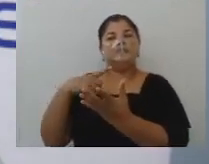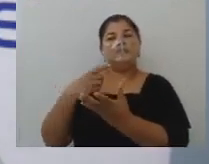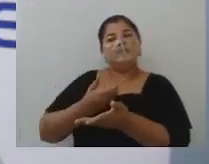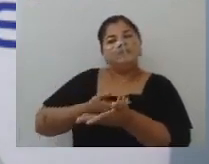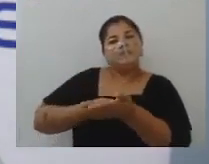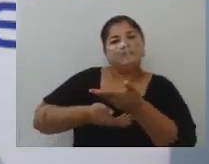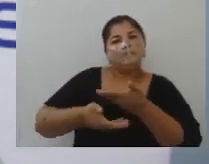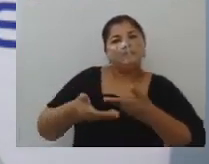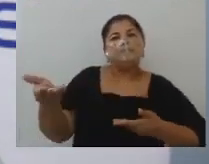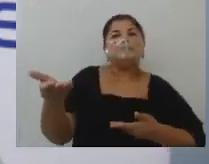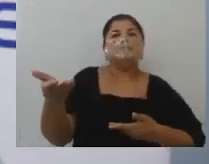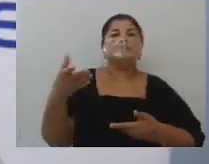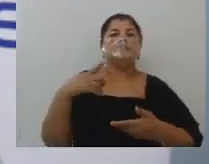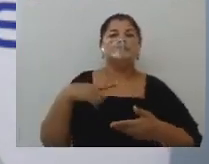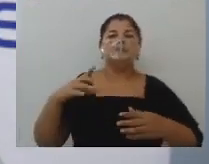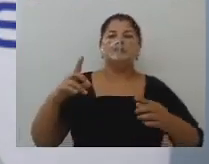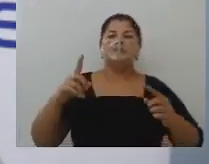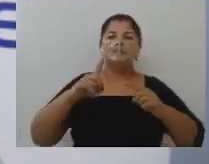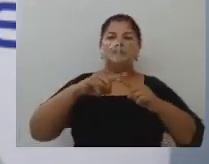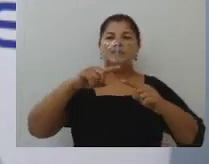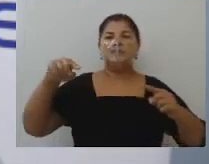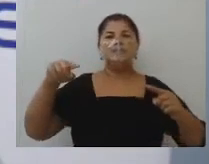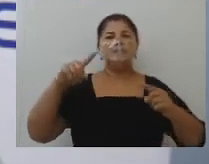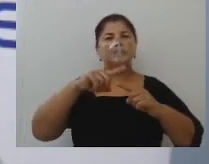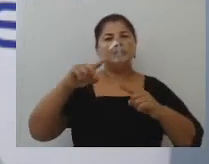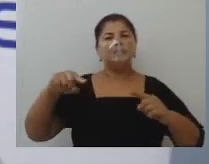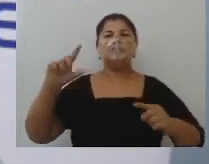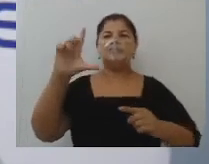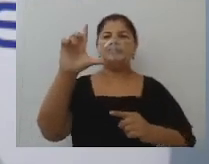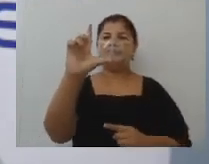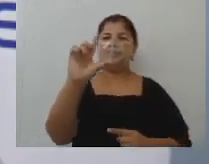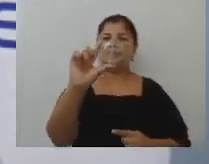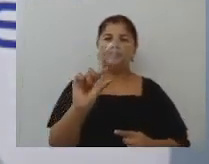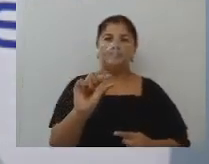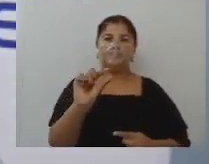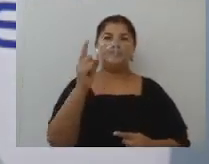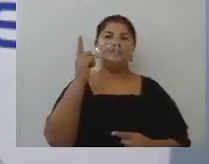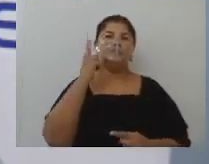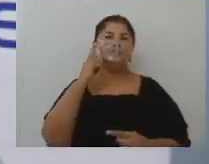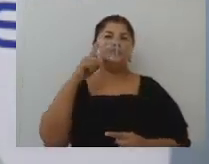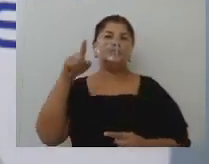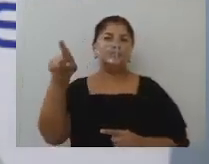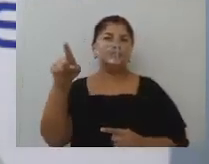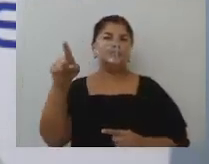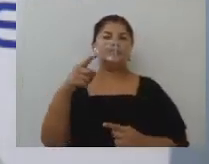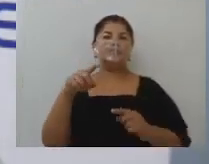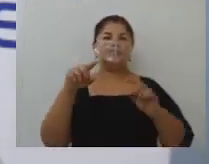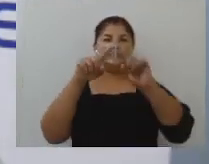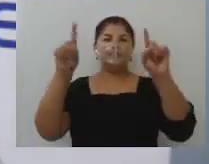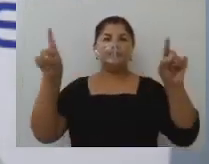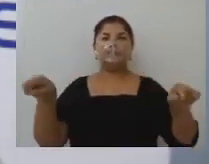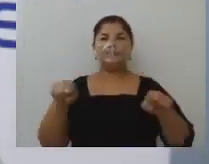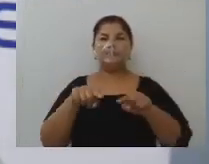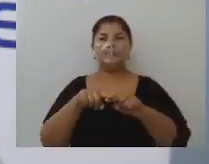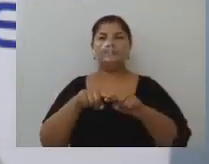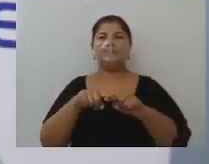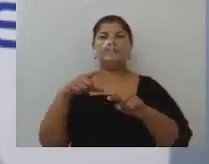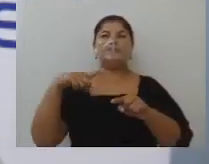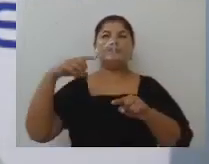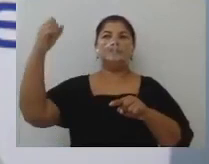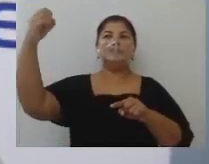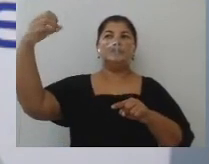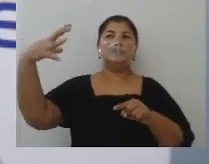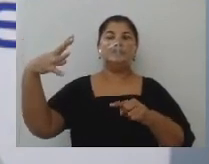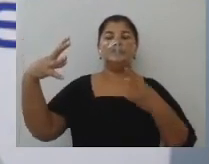de volta tem frequências mais baixas. Entenda que no meu desenho aqui, a luz é o que